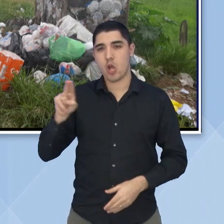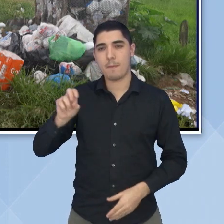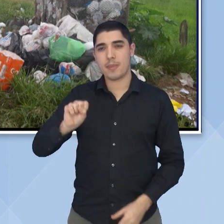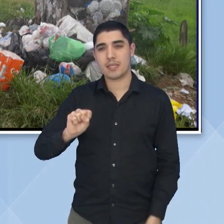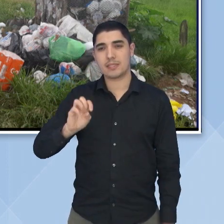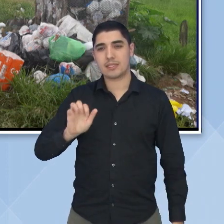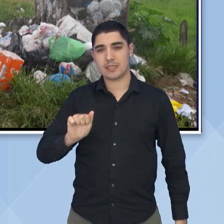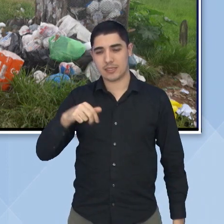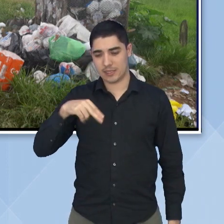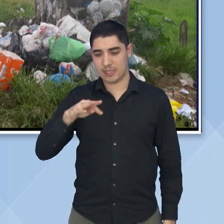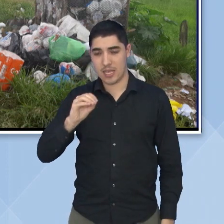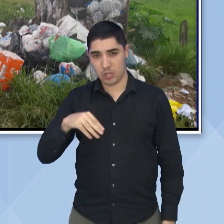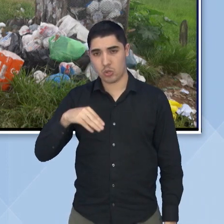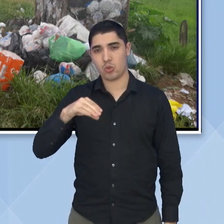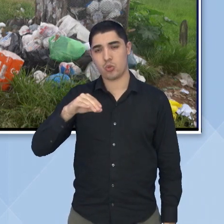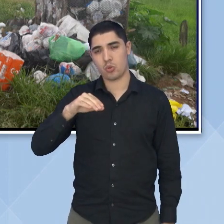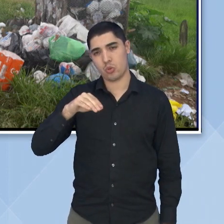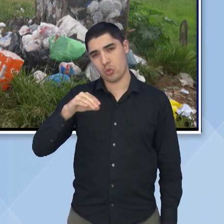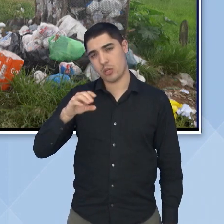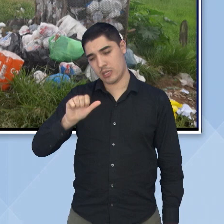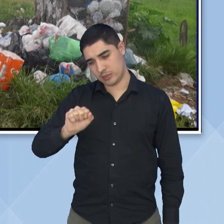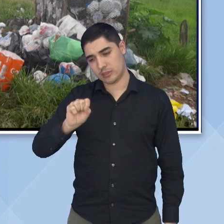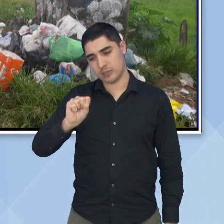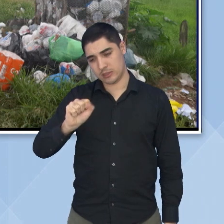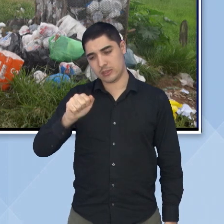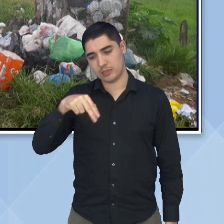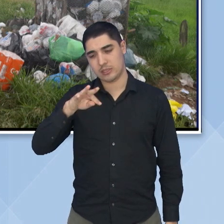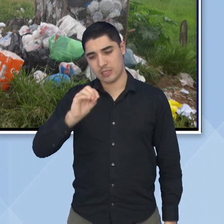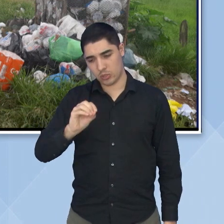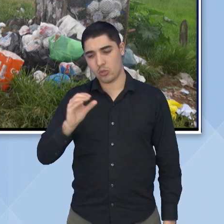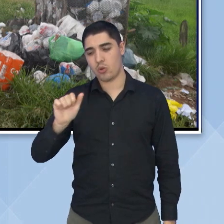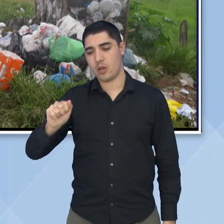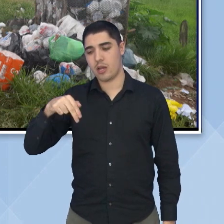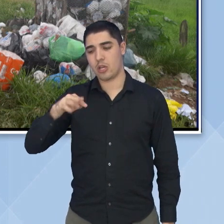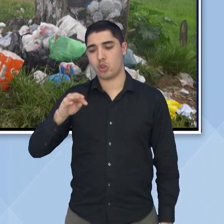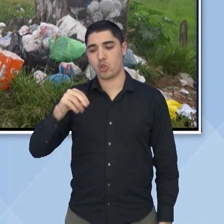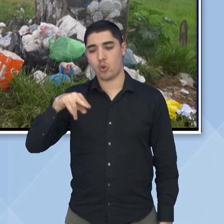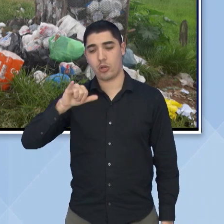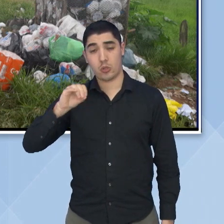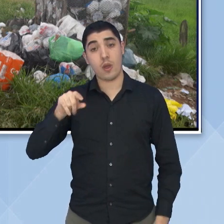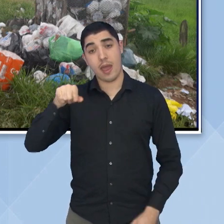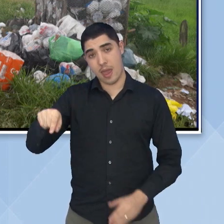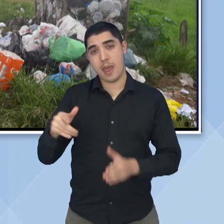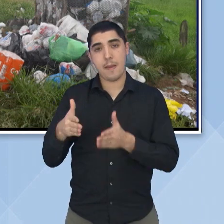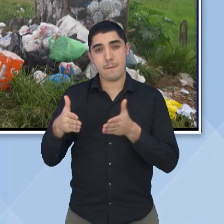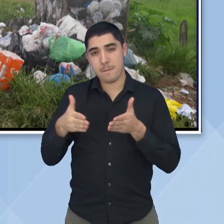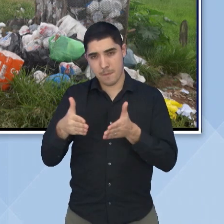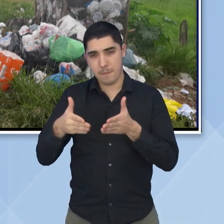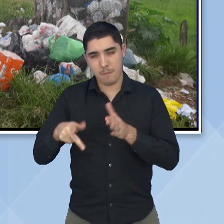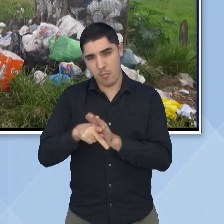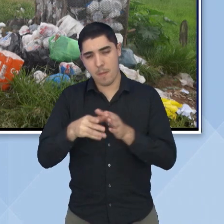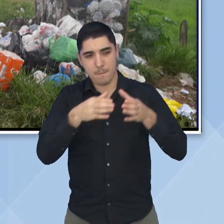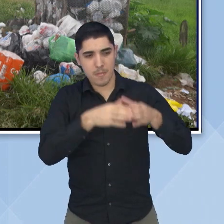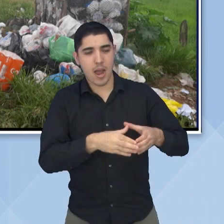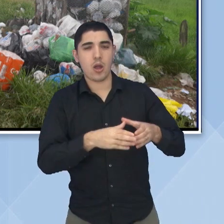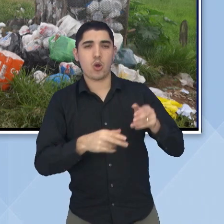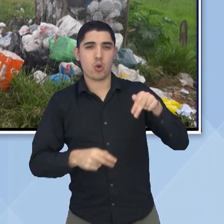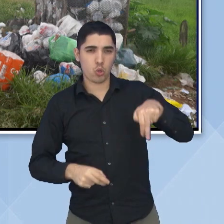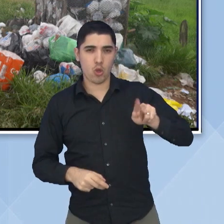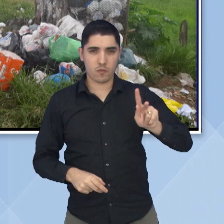com umas imagens aí, que é essa estrada que liga o Novo Horizonte até o Majestic, Capão Grosso 1,